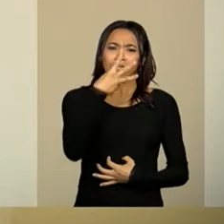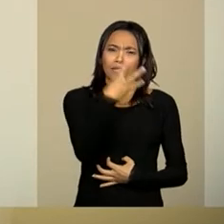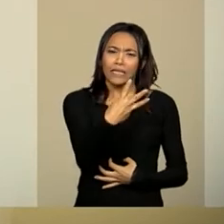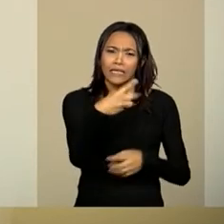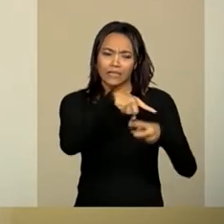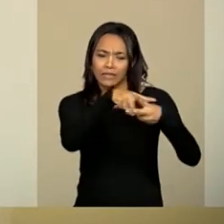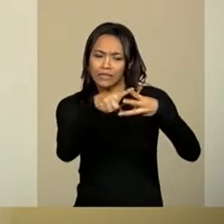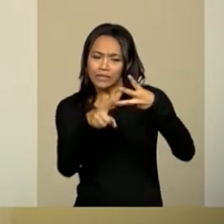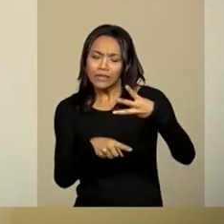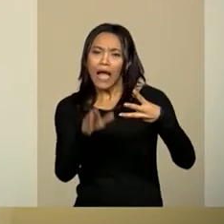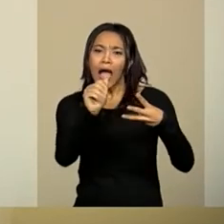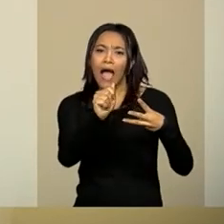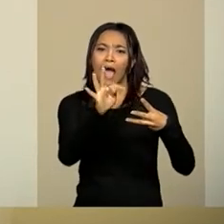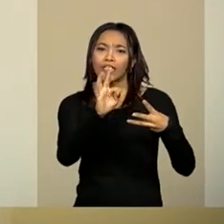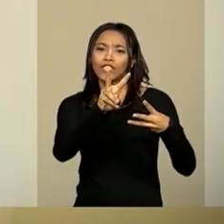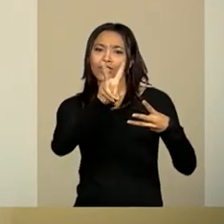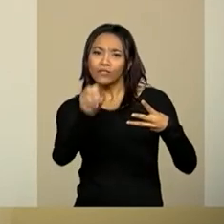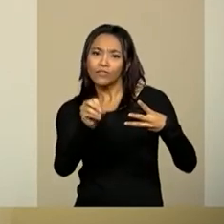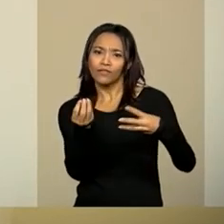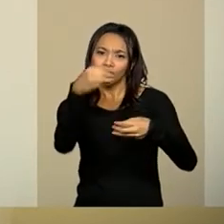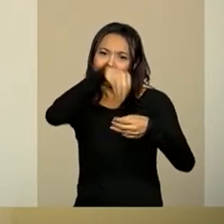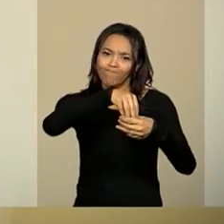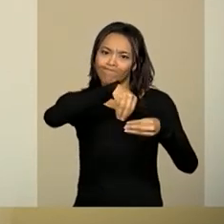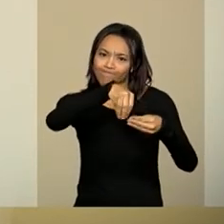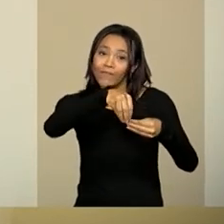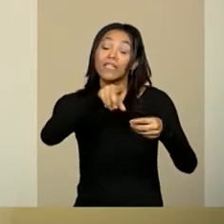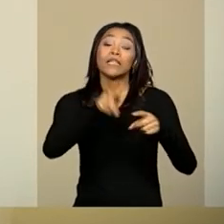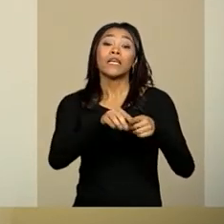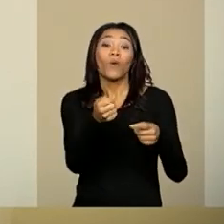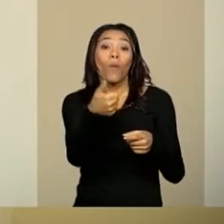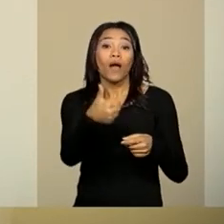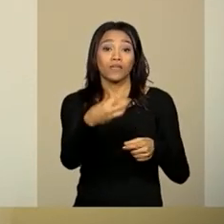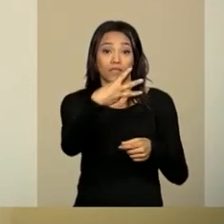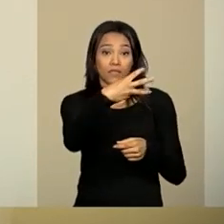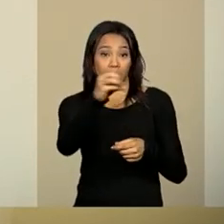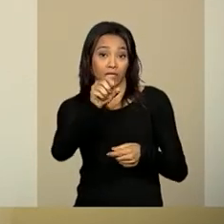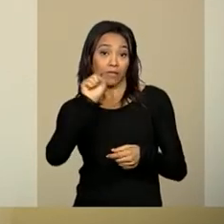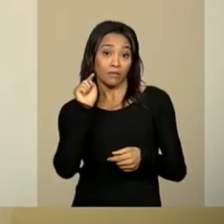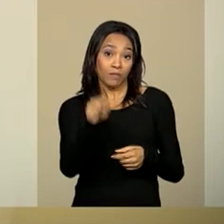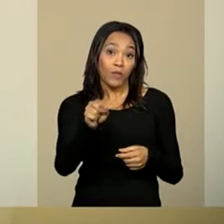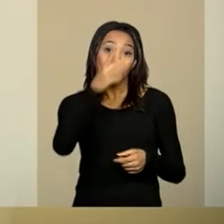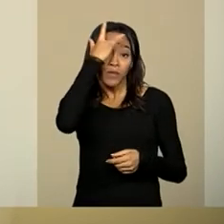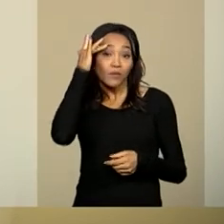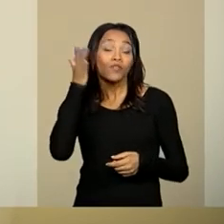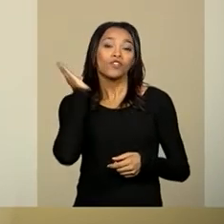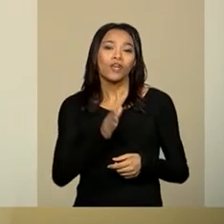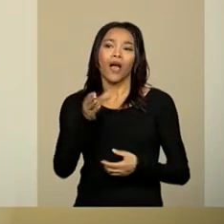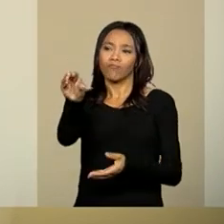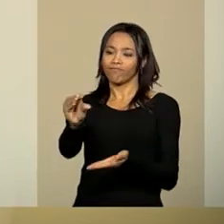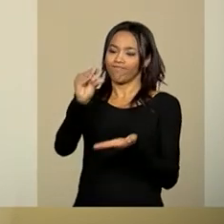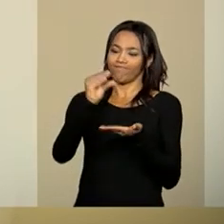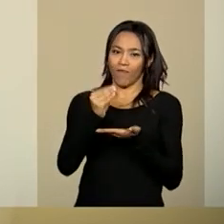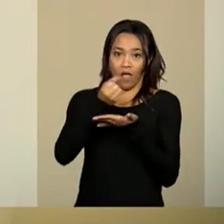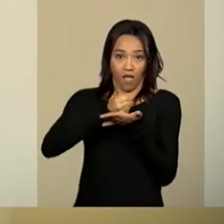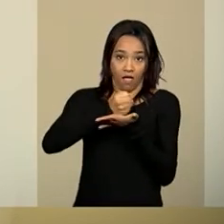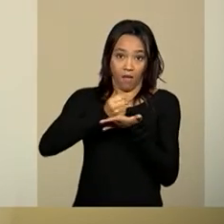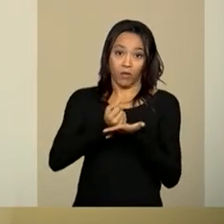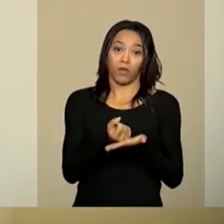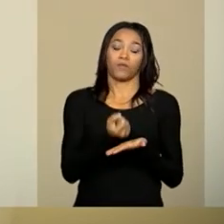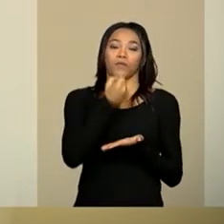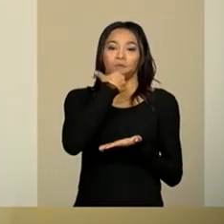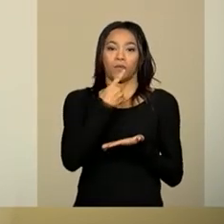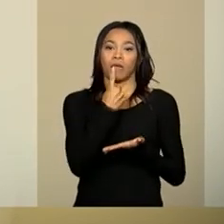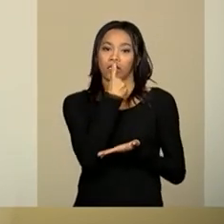princípios ativos basicamente e quase 300 mil pessoas retiraram esses remédios para